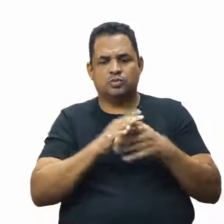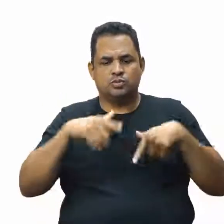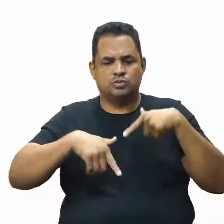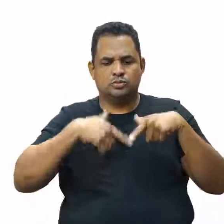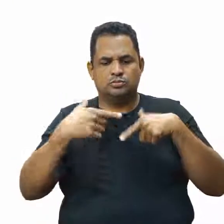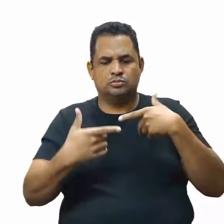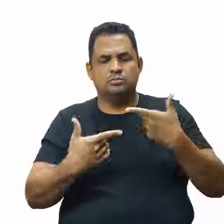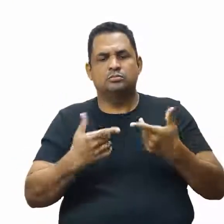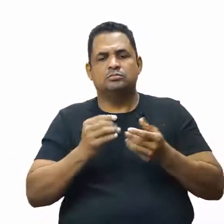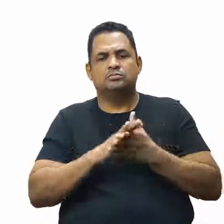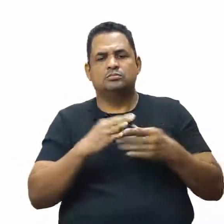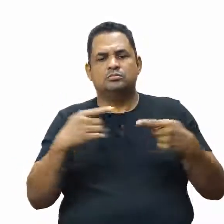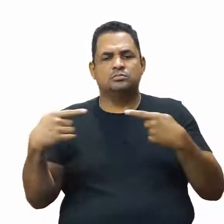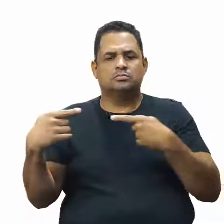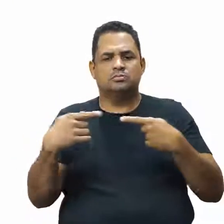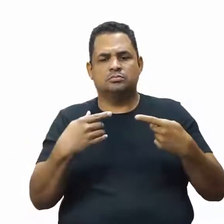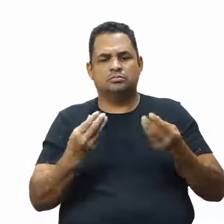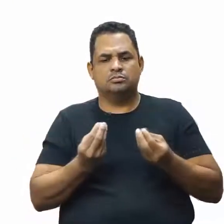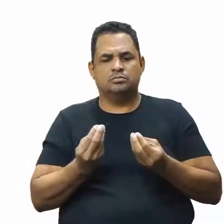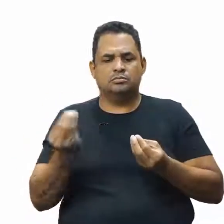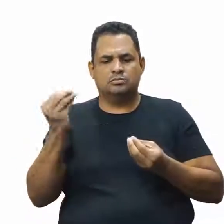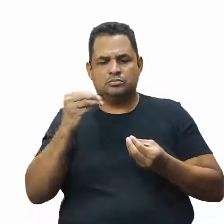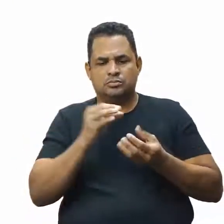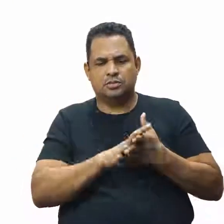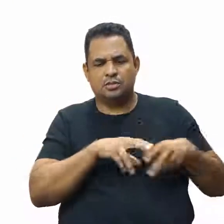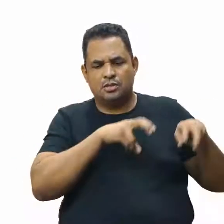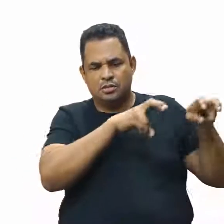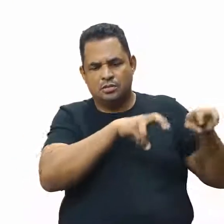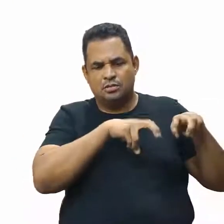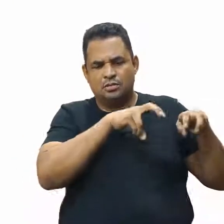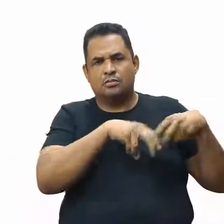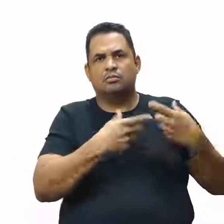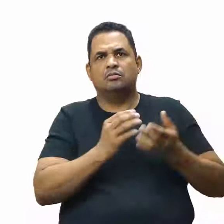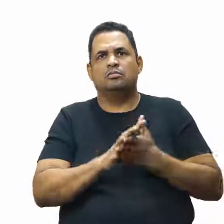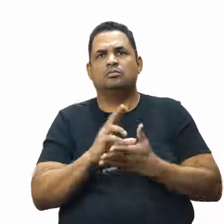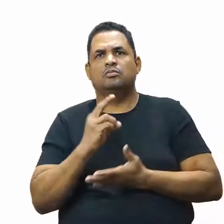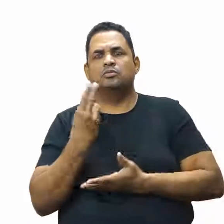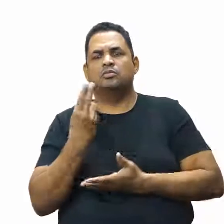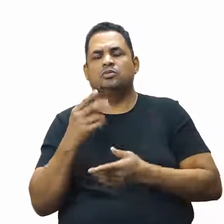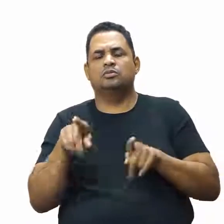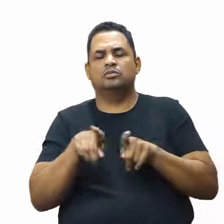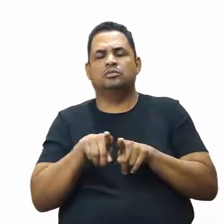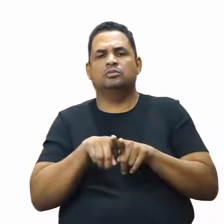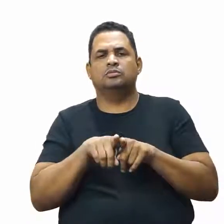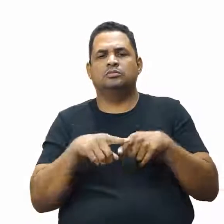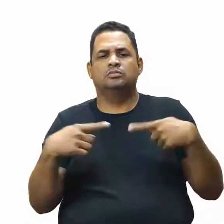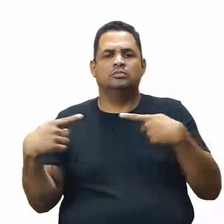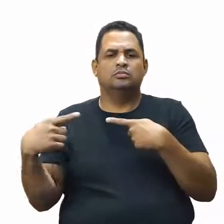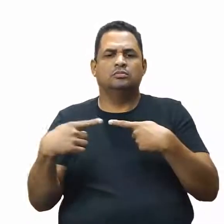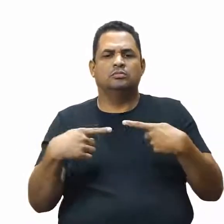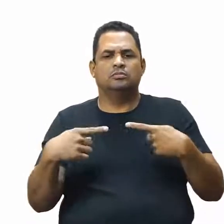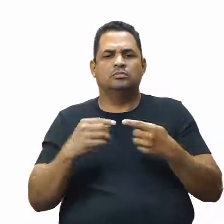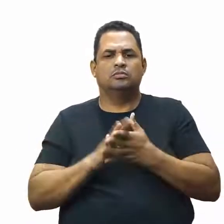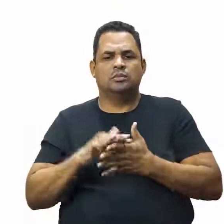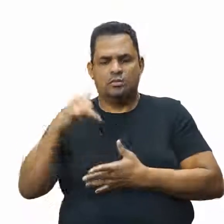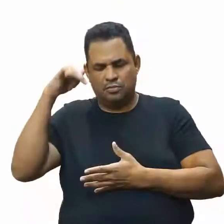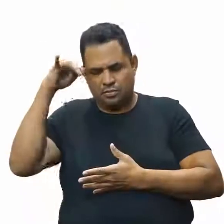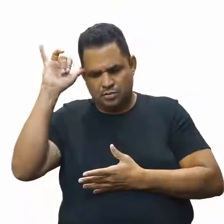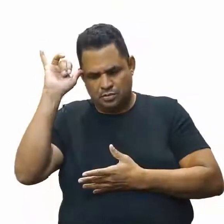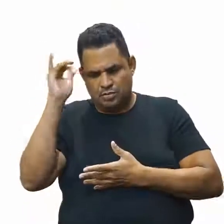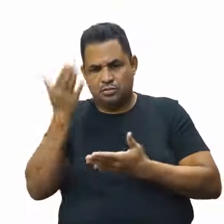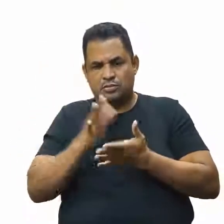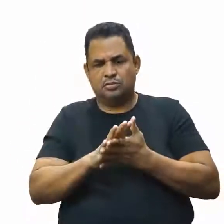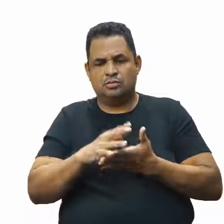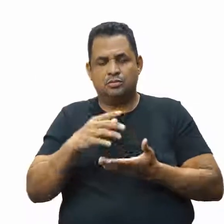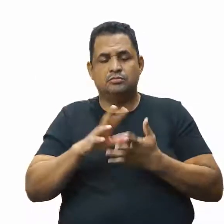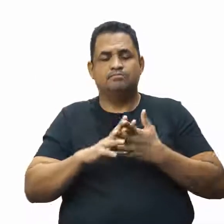atividades relacionadas à agricultura ou também relacionadas à pecuária.